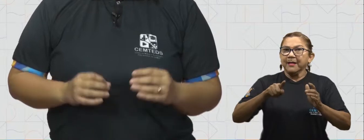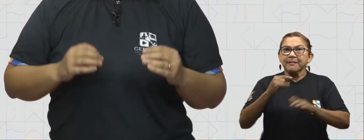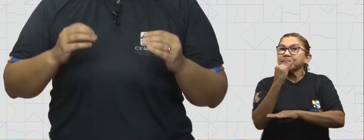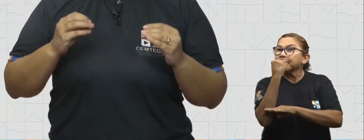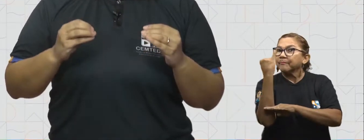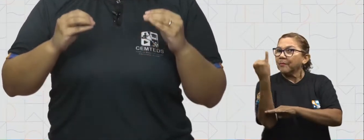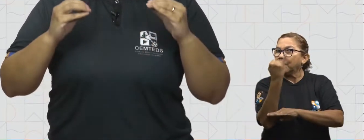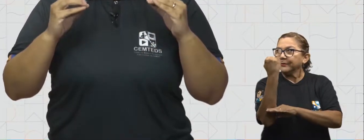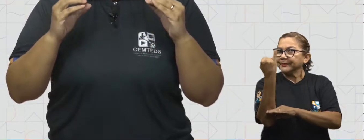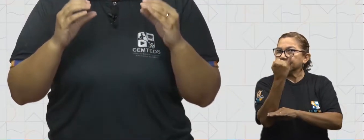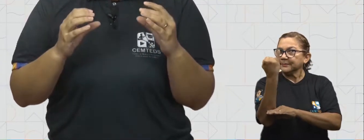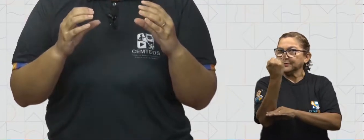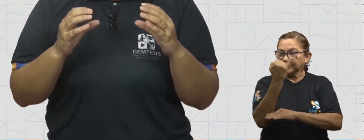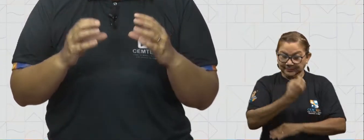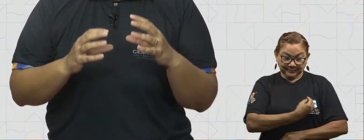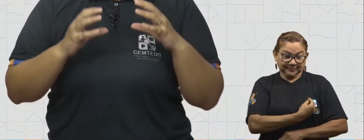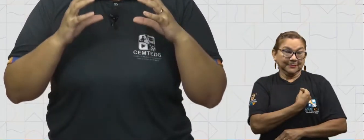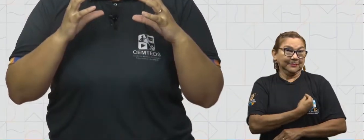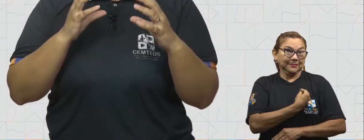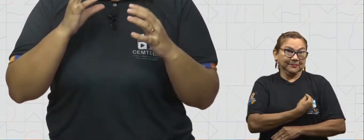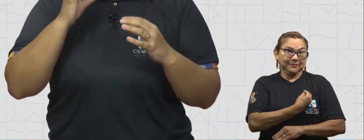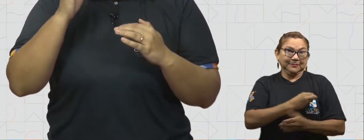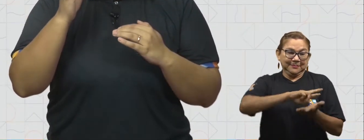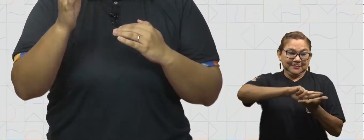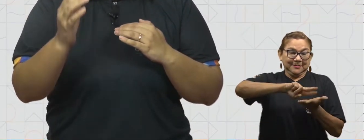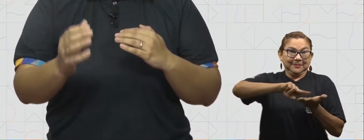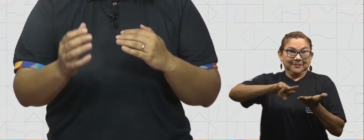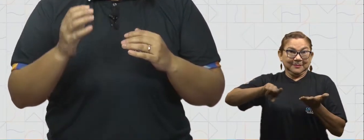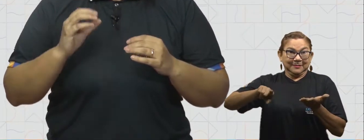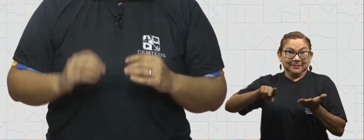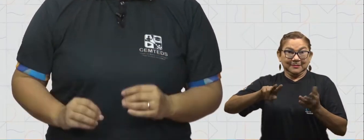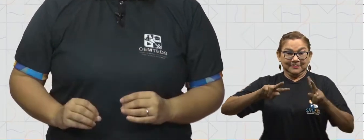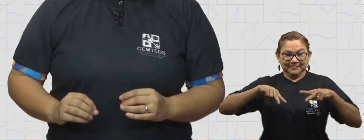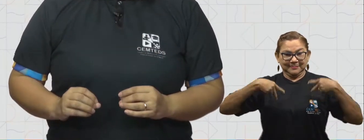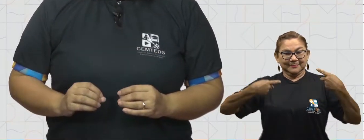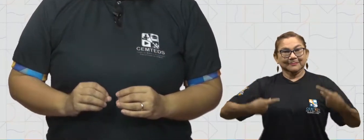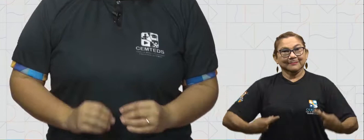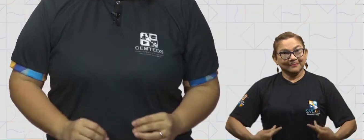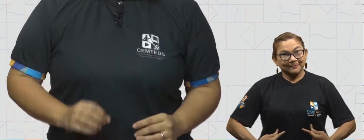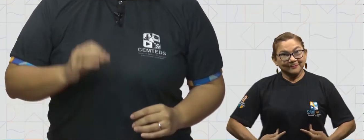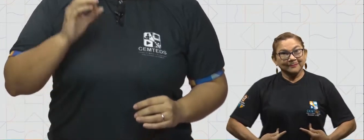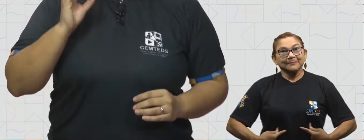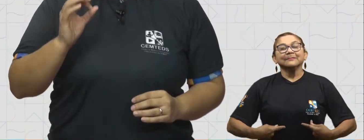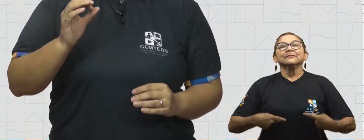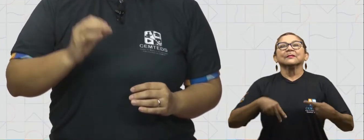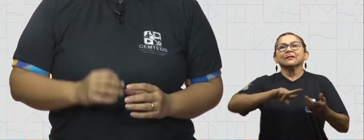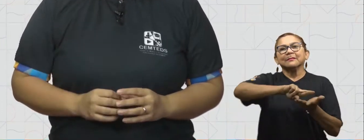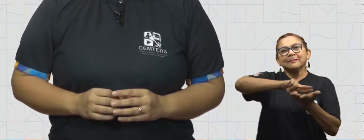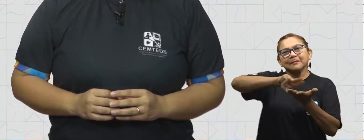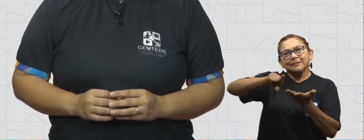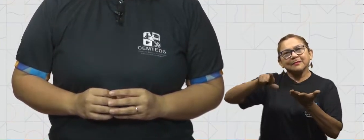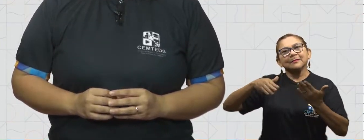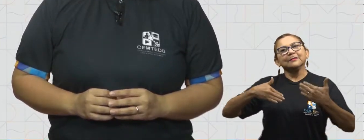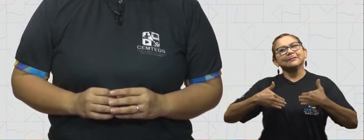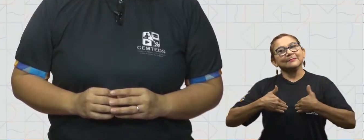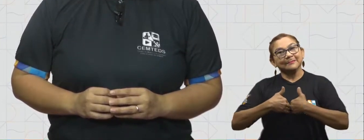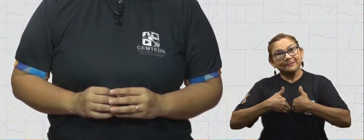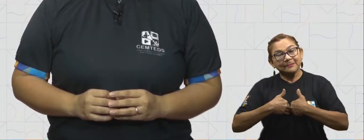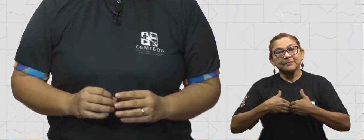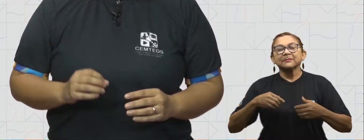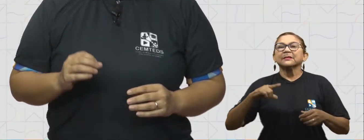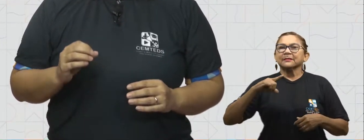indústria. Então, os funcionários é que fazem a indústria funcionar. O desenvolvimento